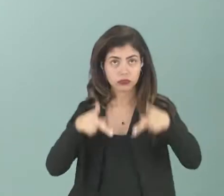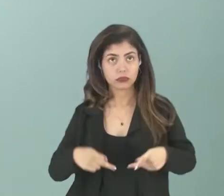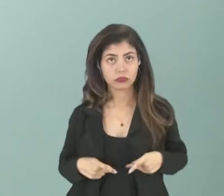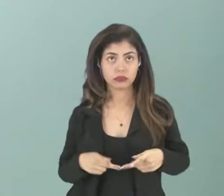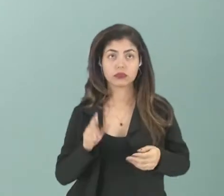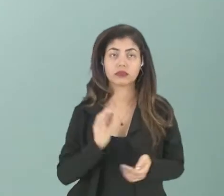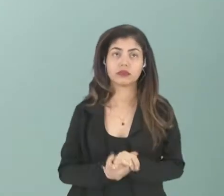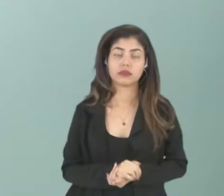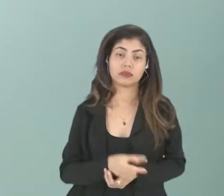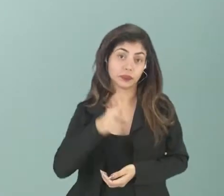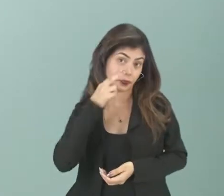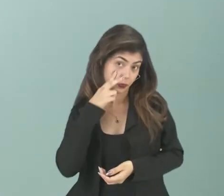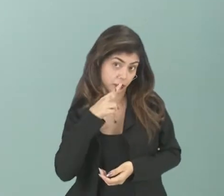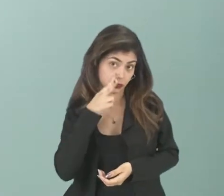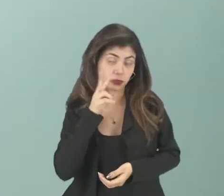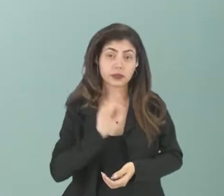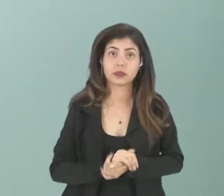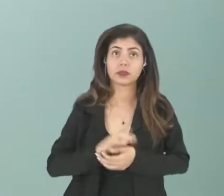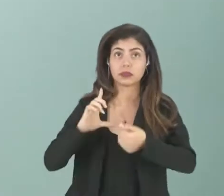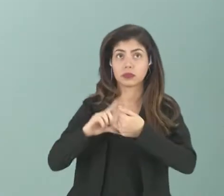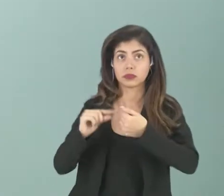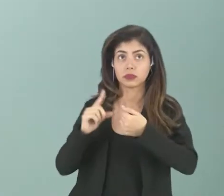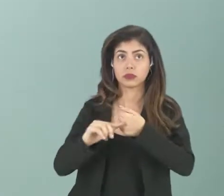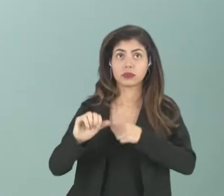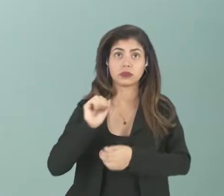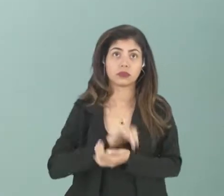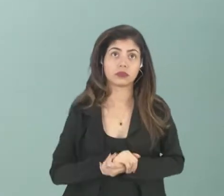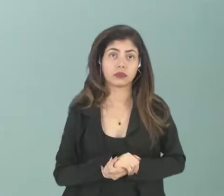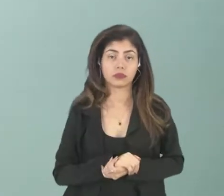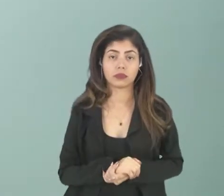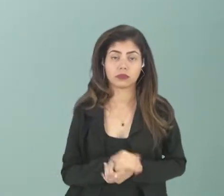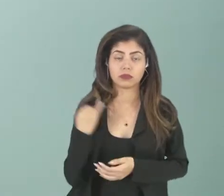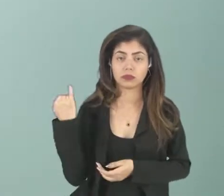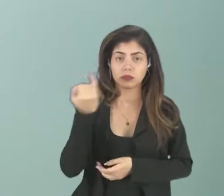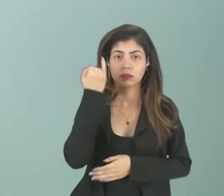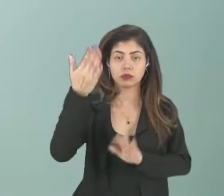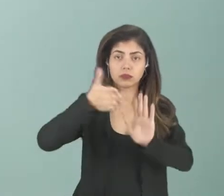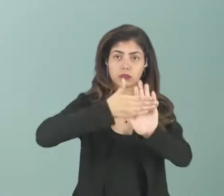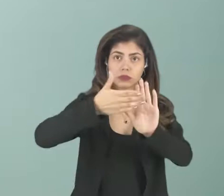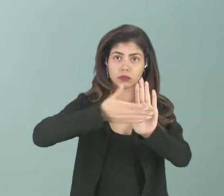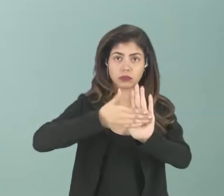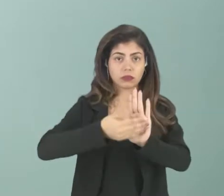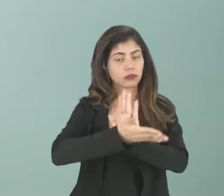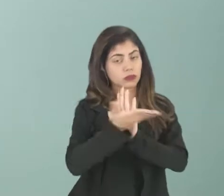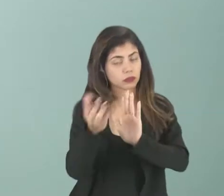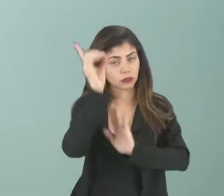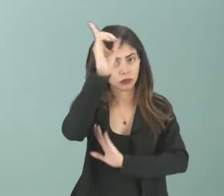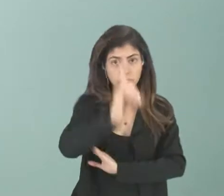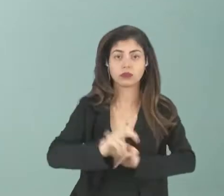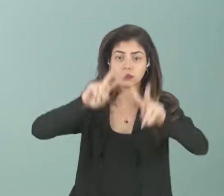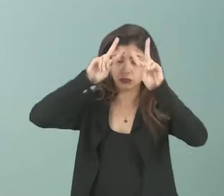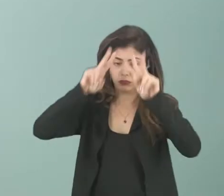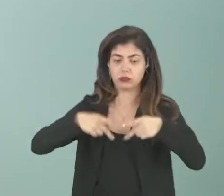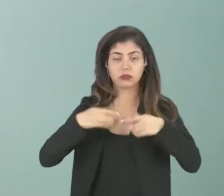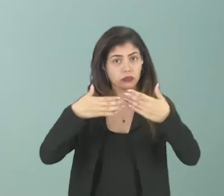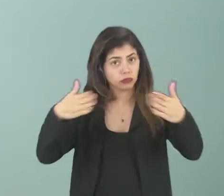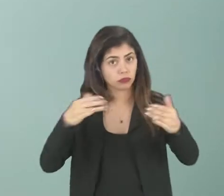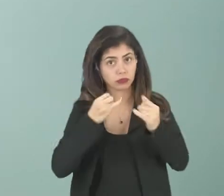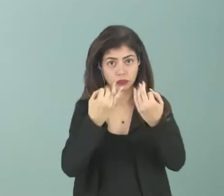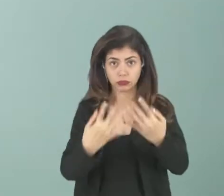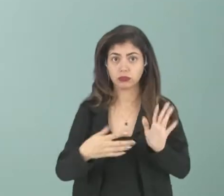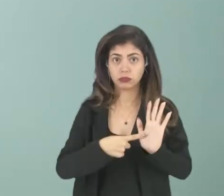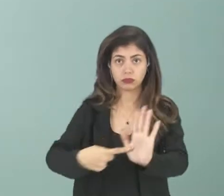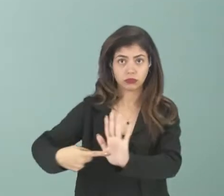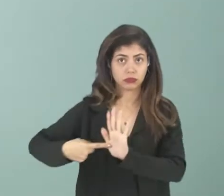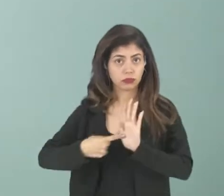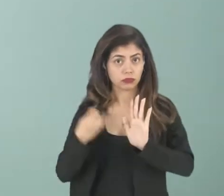vocês analisarem a Constituição brasileira, ela tem os princípios dos direitos humanos, ela abre garantindo